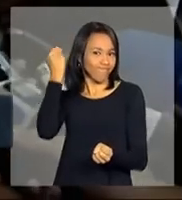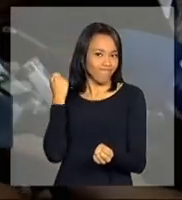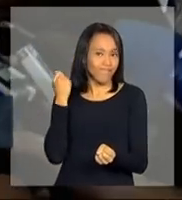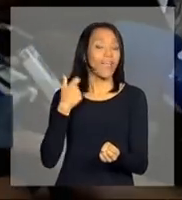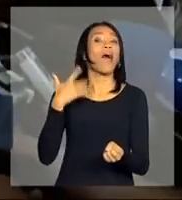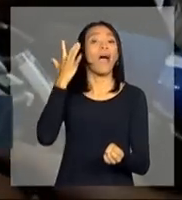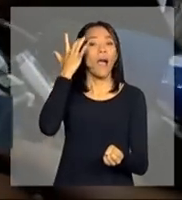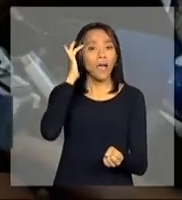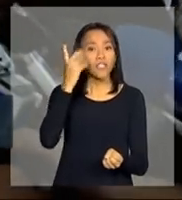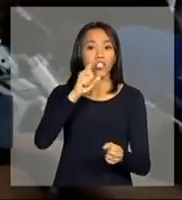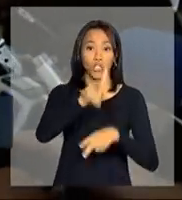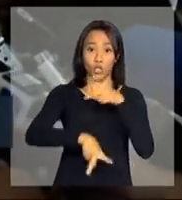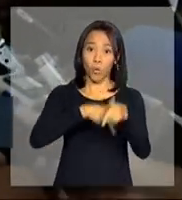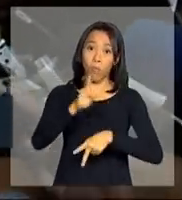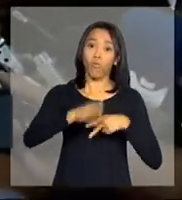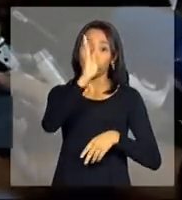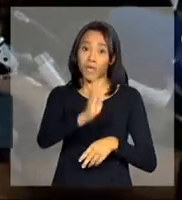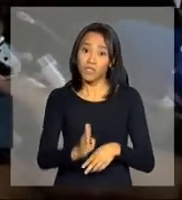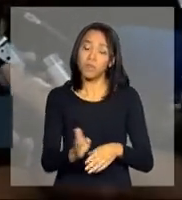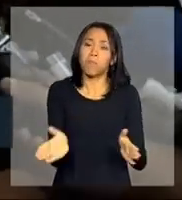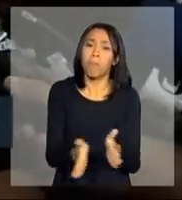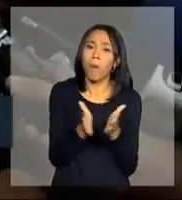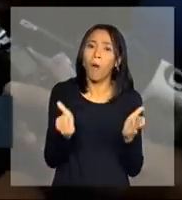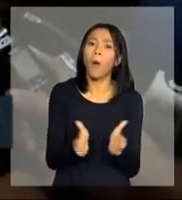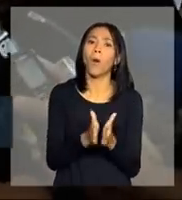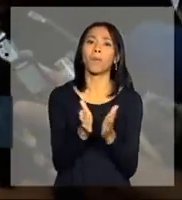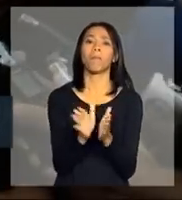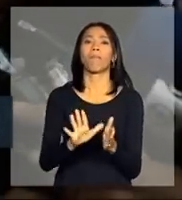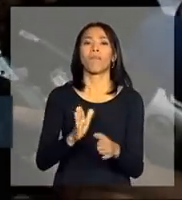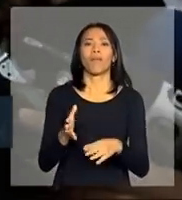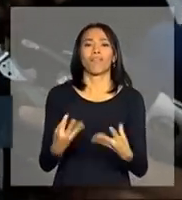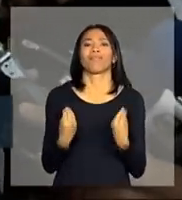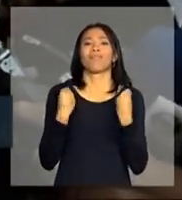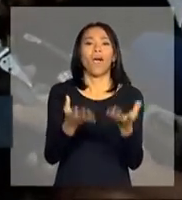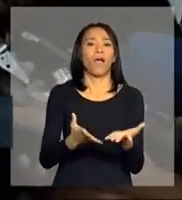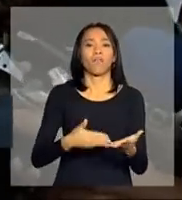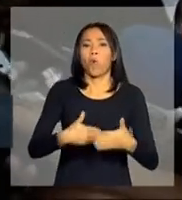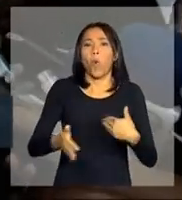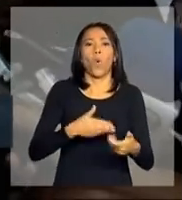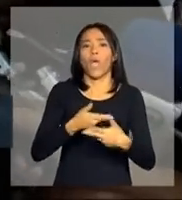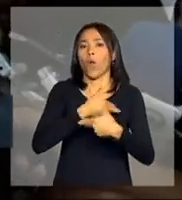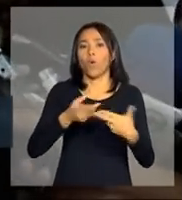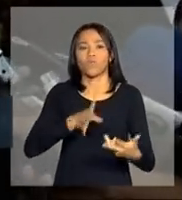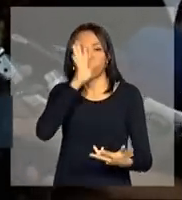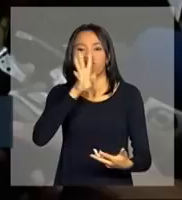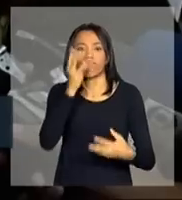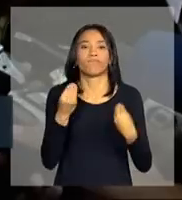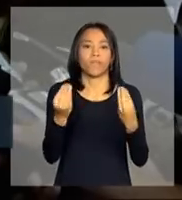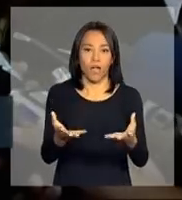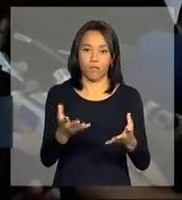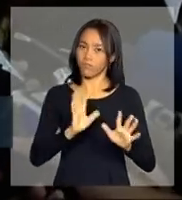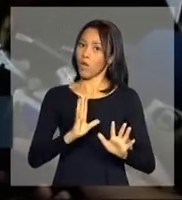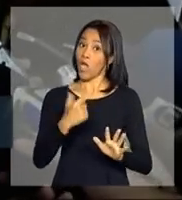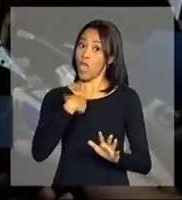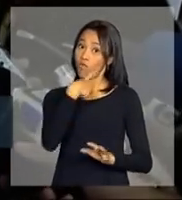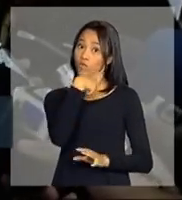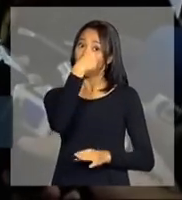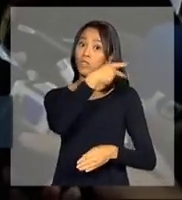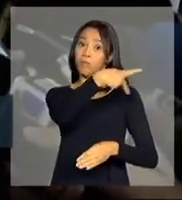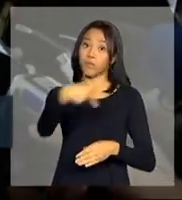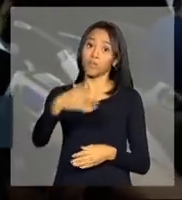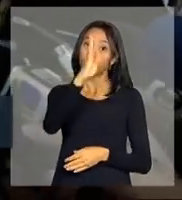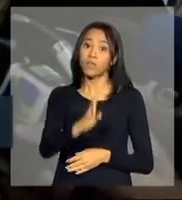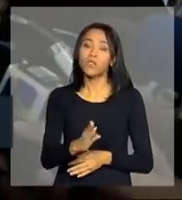povo brasileiro de baixa renda merece qualquer coisa. Eu não fui eleita para dar